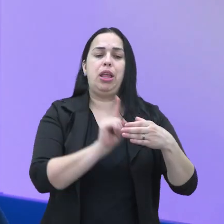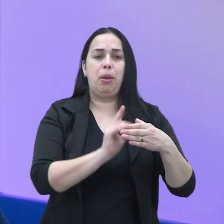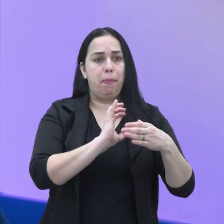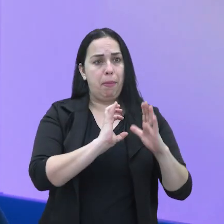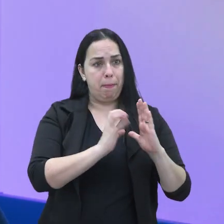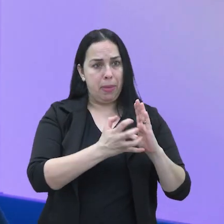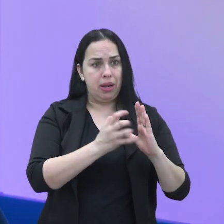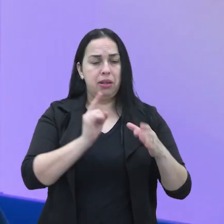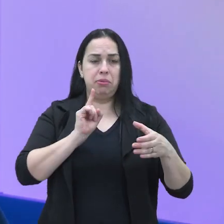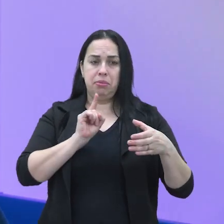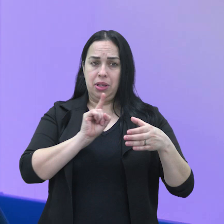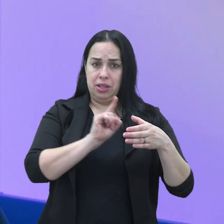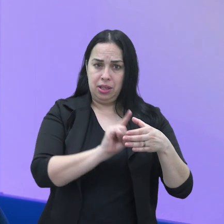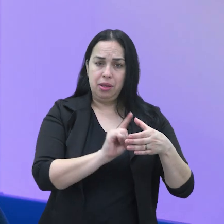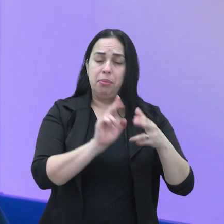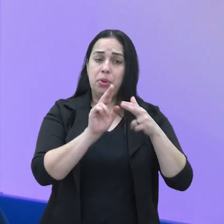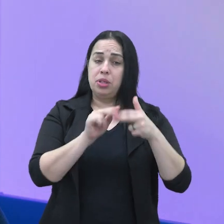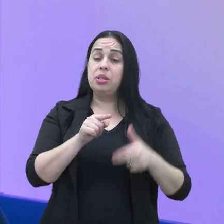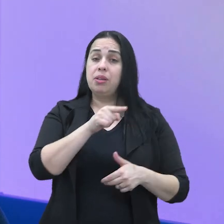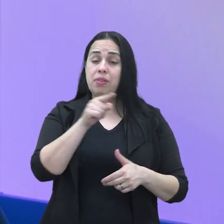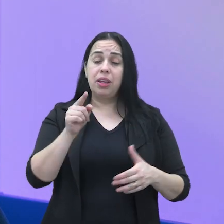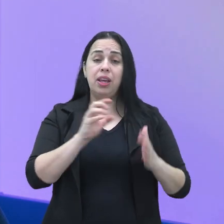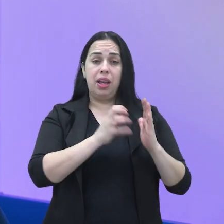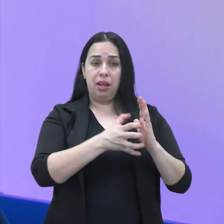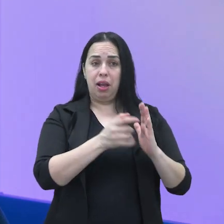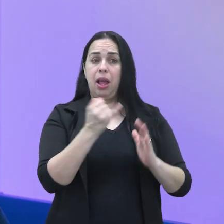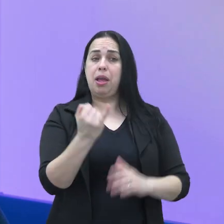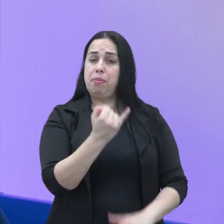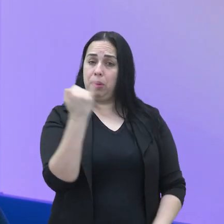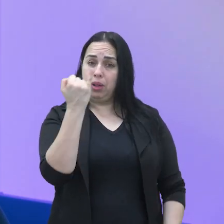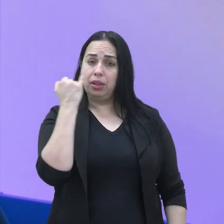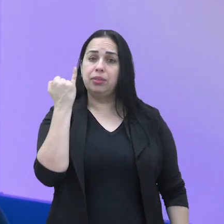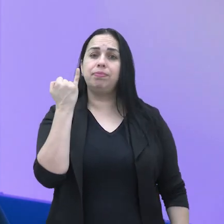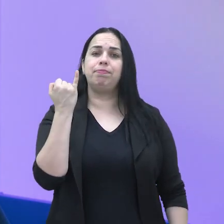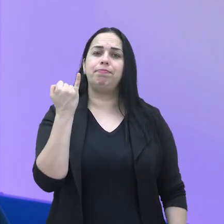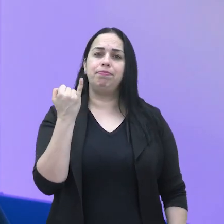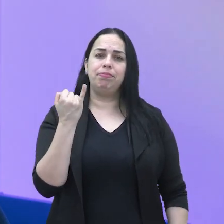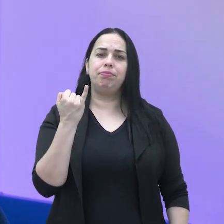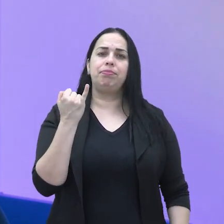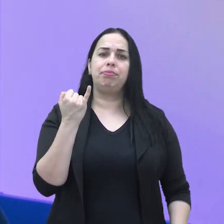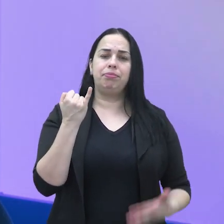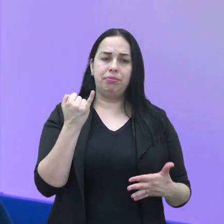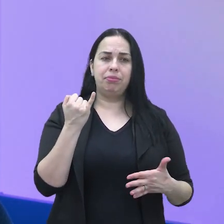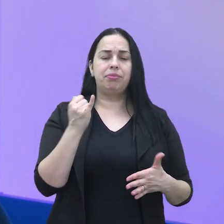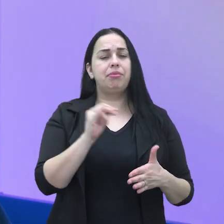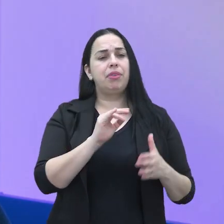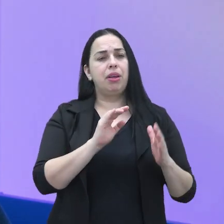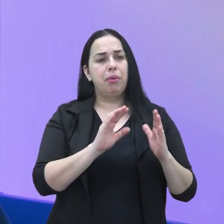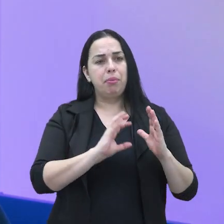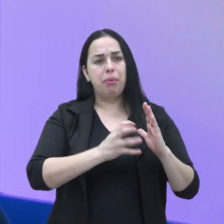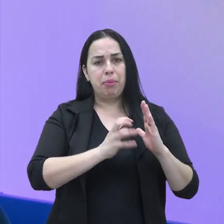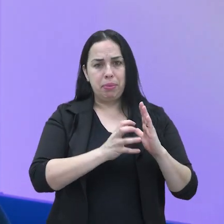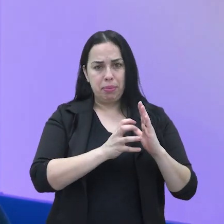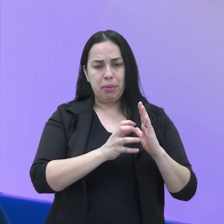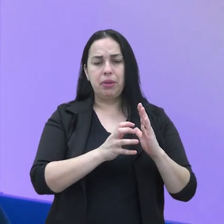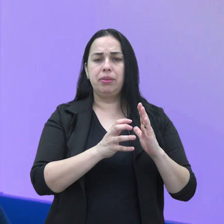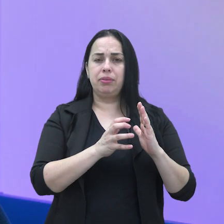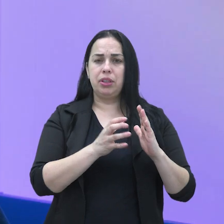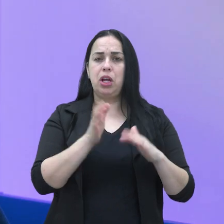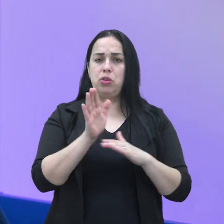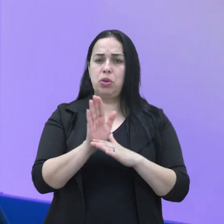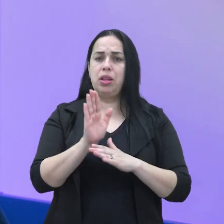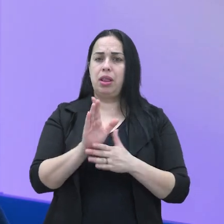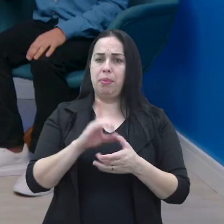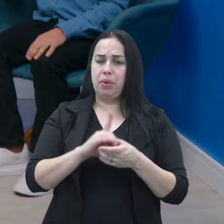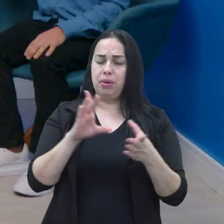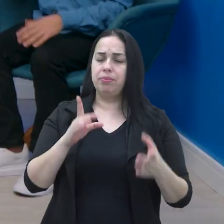político. Então, para vocês verem a relevância que tem essa figura jurídica chamada partido para o dia a dia da